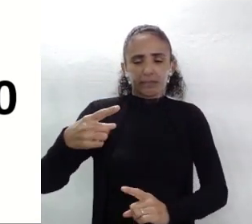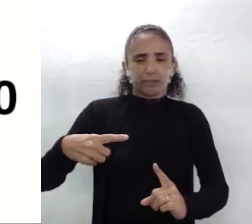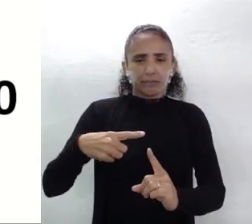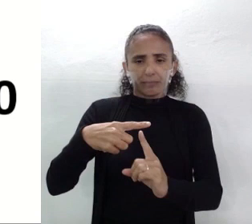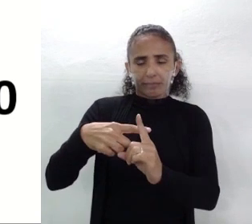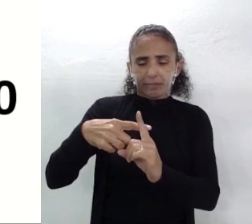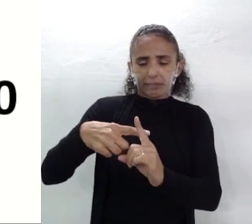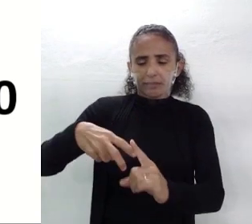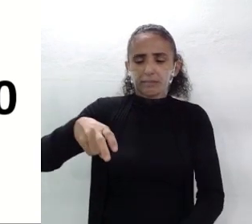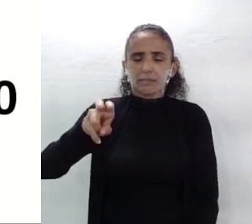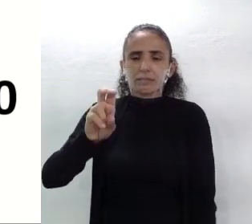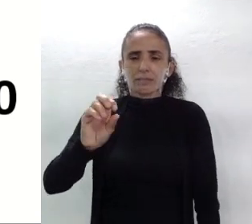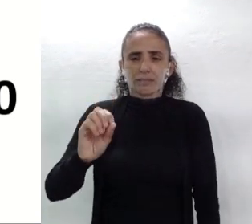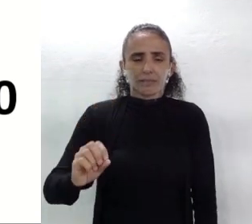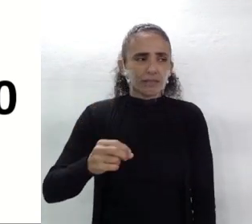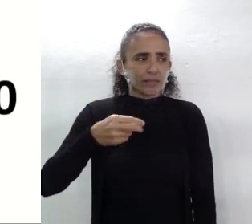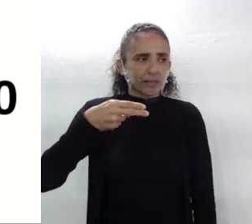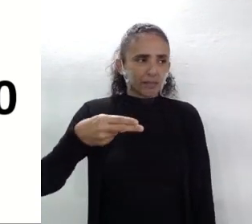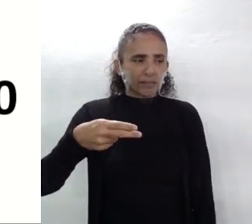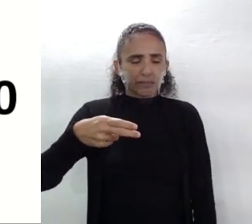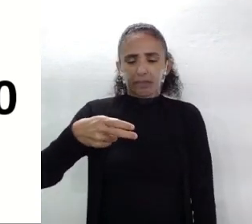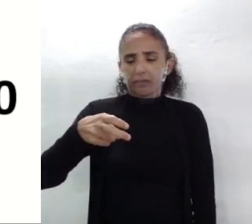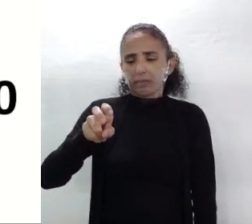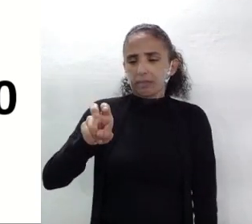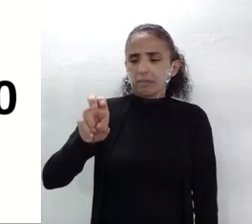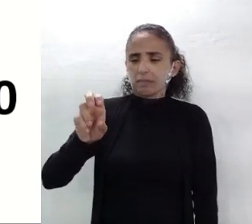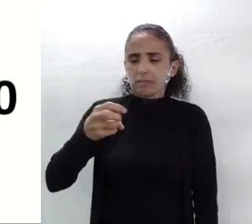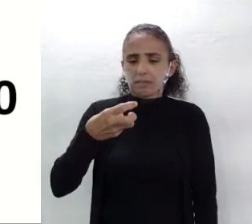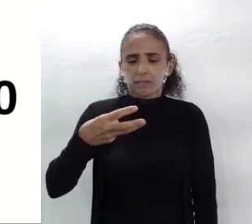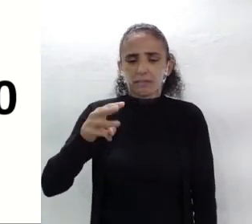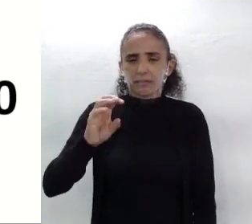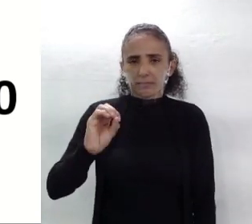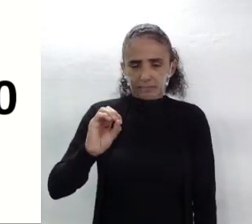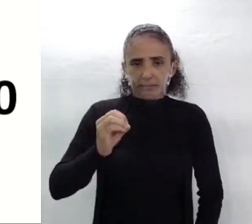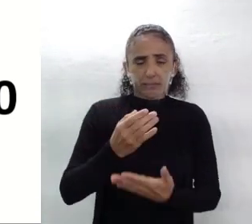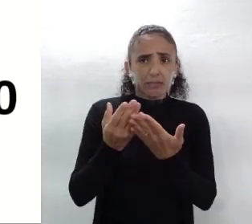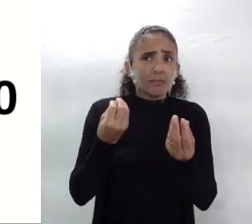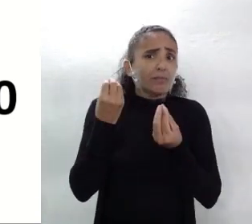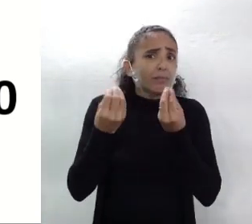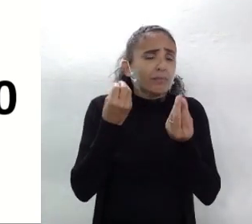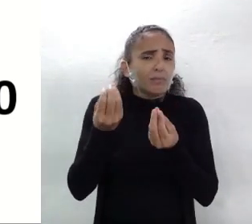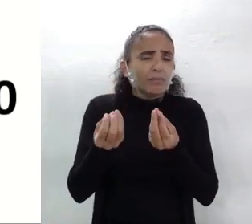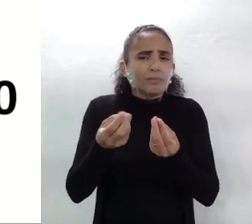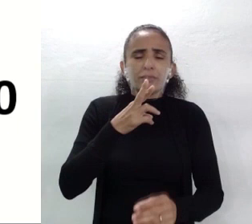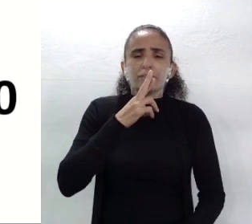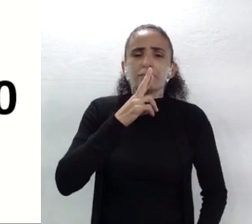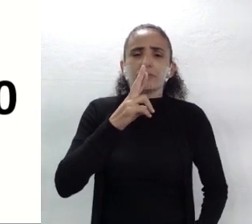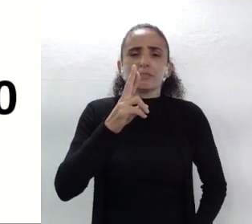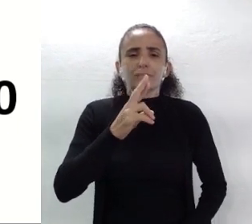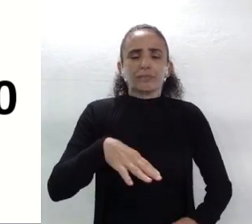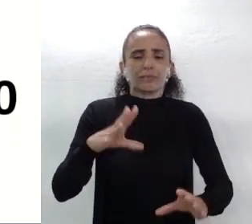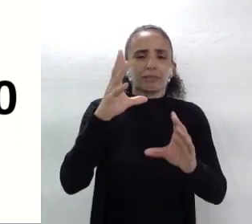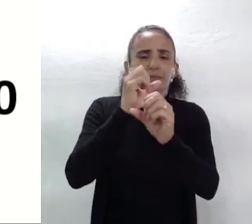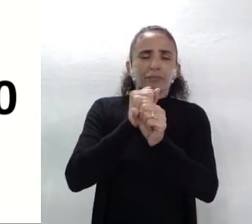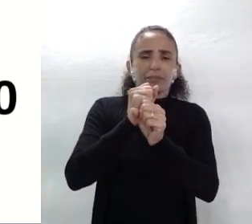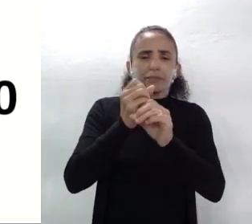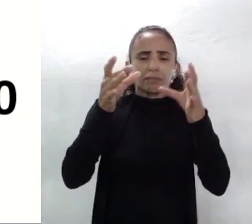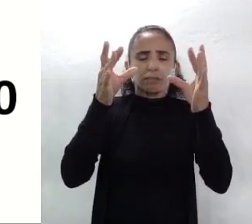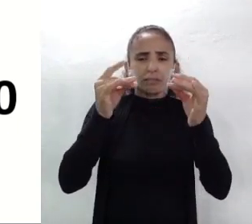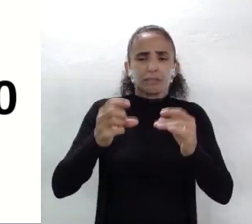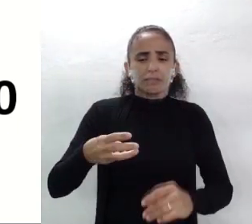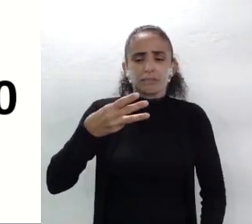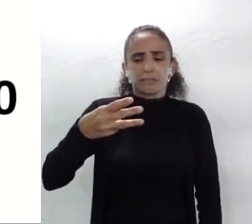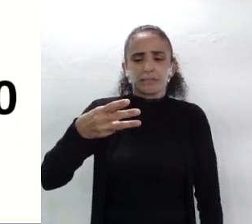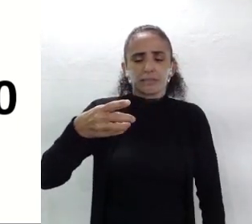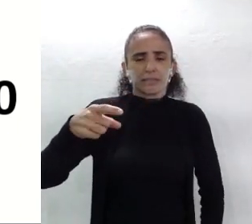50 mais x igual a 530. Aí eu pergunto para você, como é que a gente resolve esse tipo de equação?